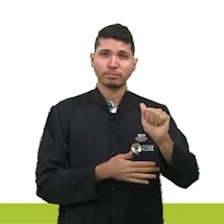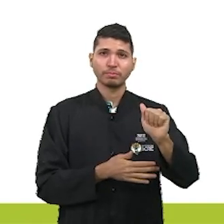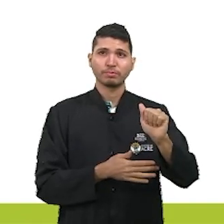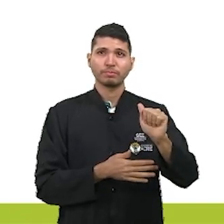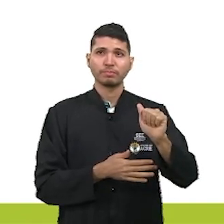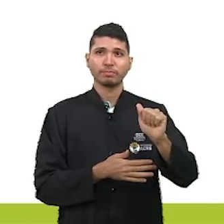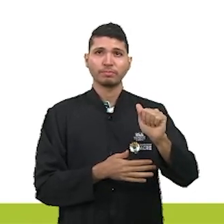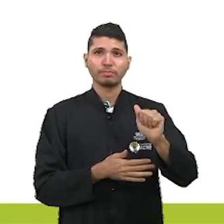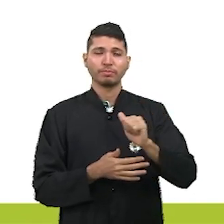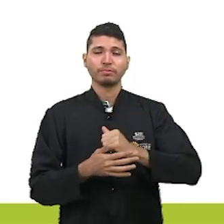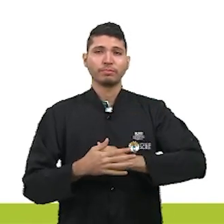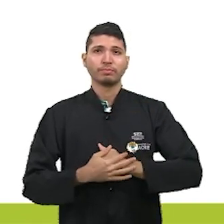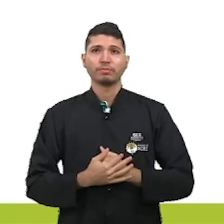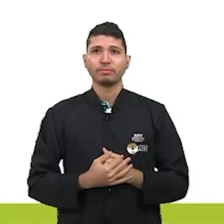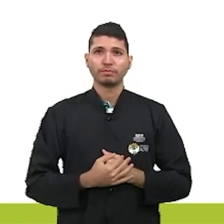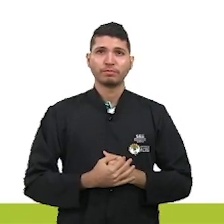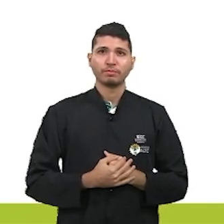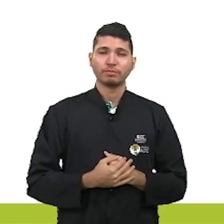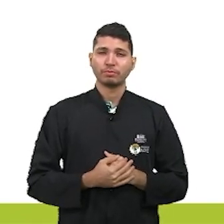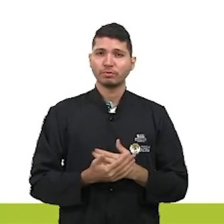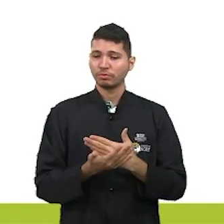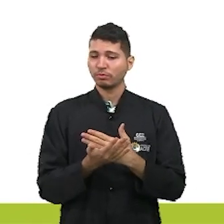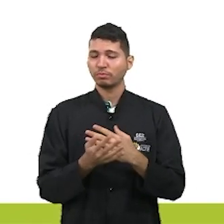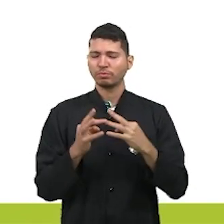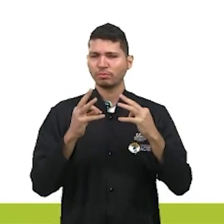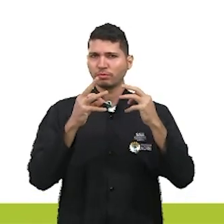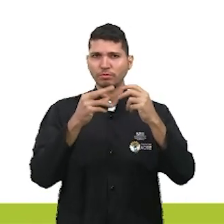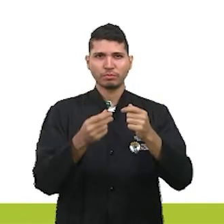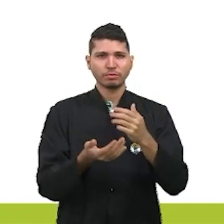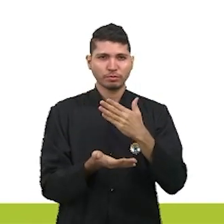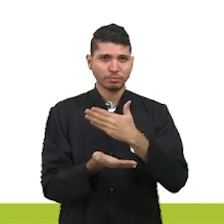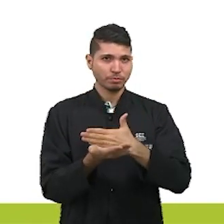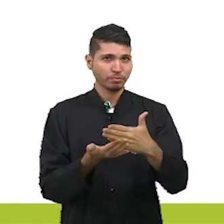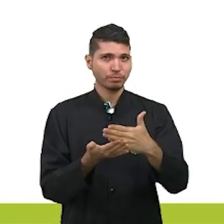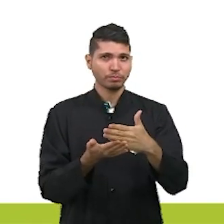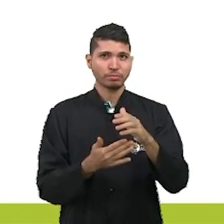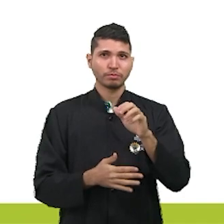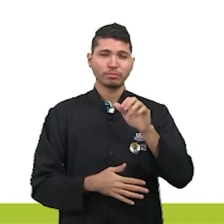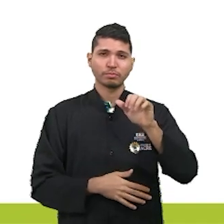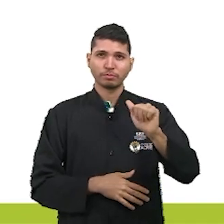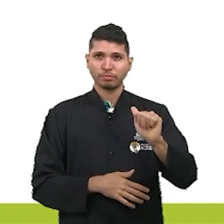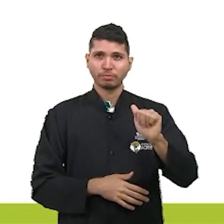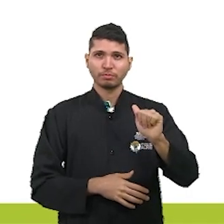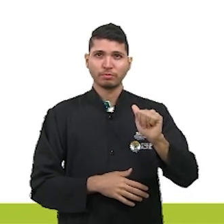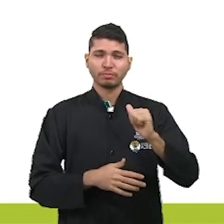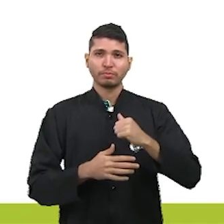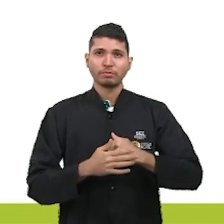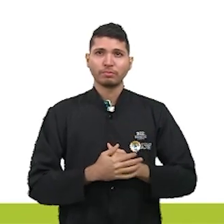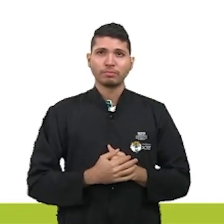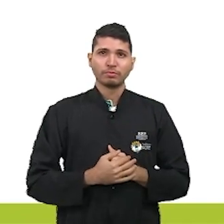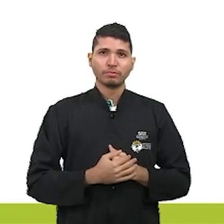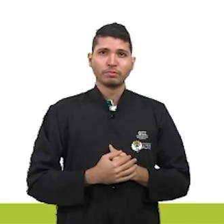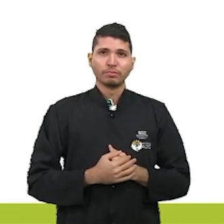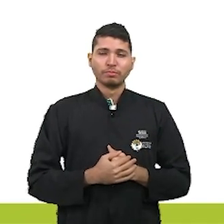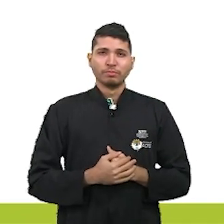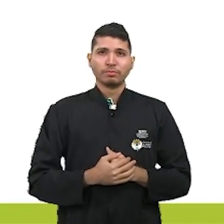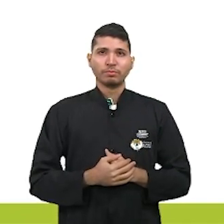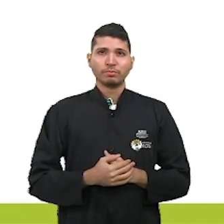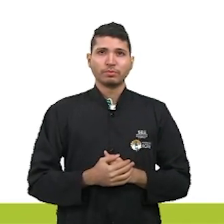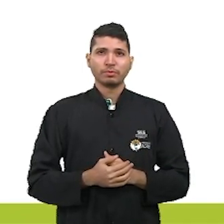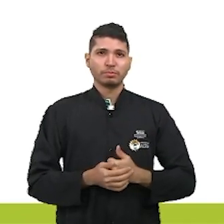Para todas que começam com A, nós vamos ter o seguinte. eu fixo A na primeira